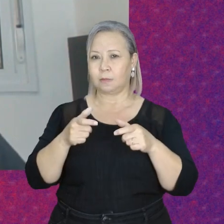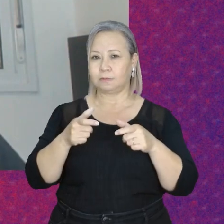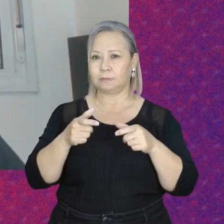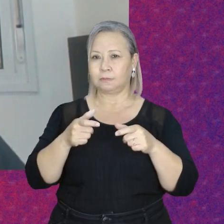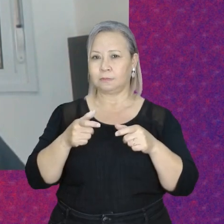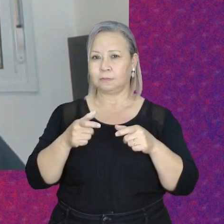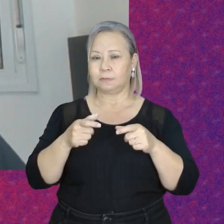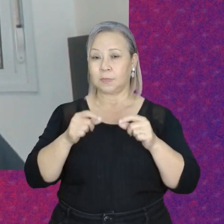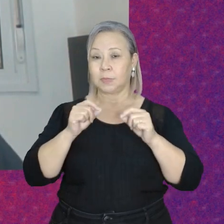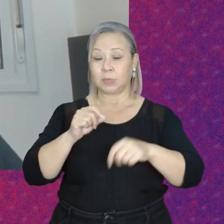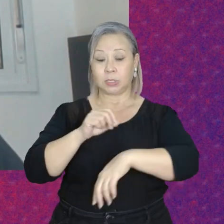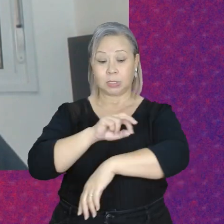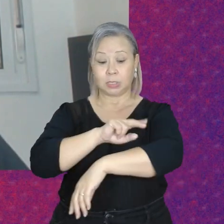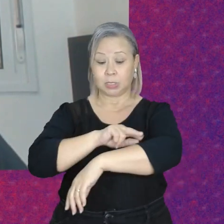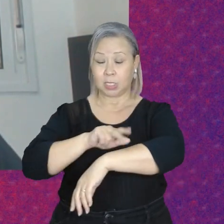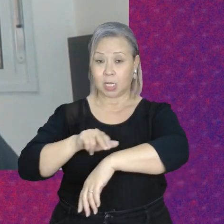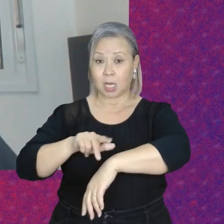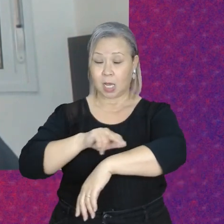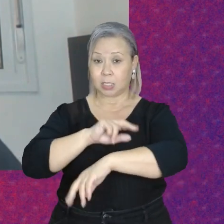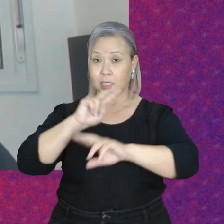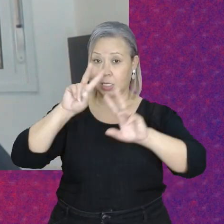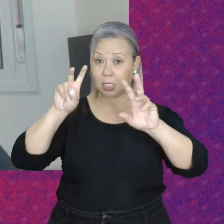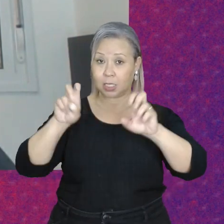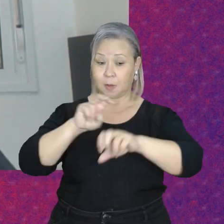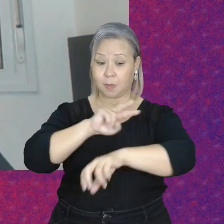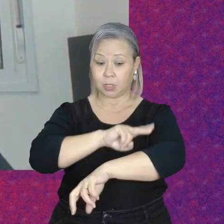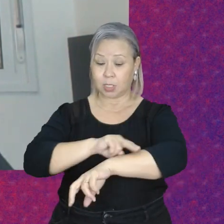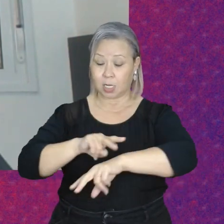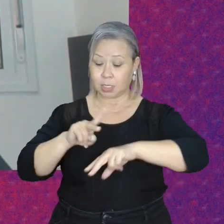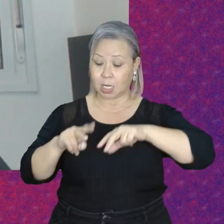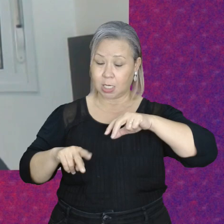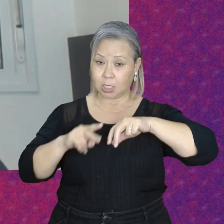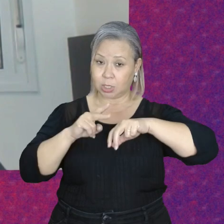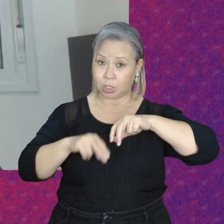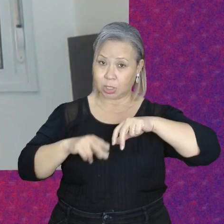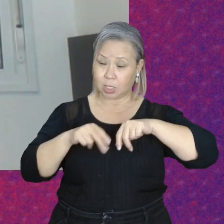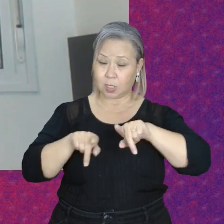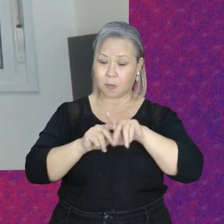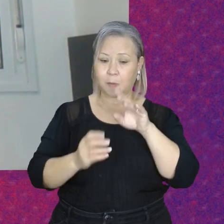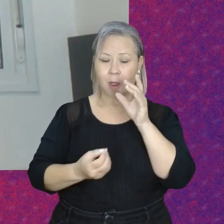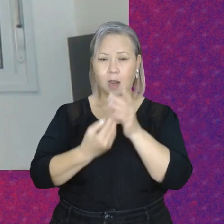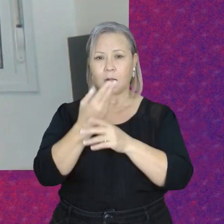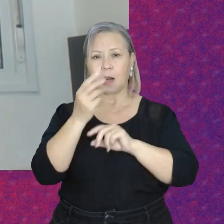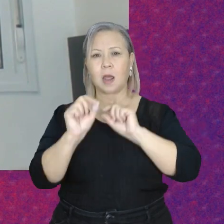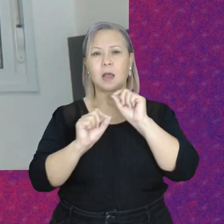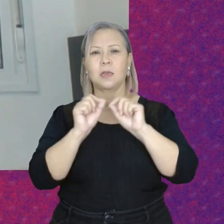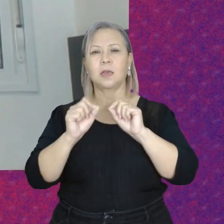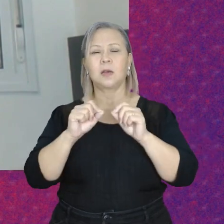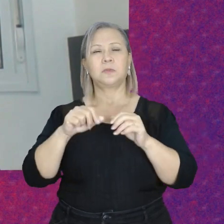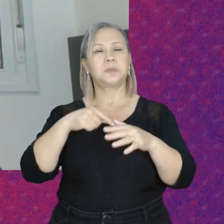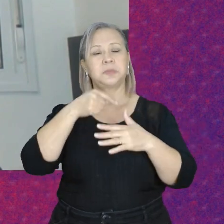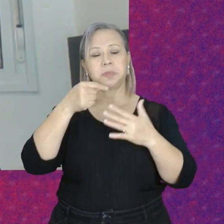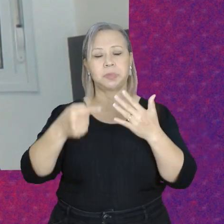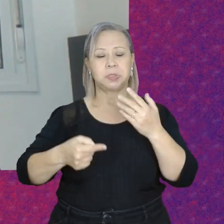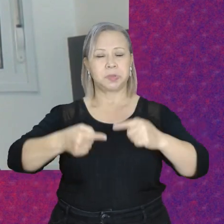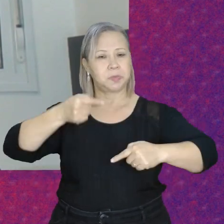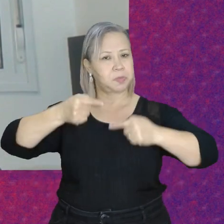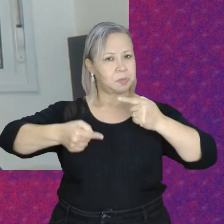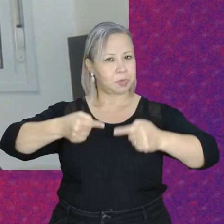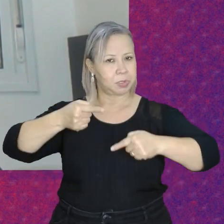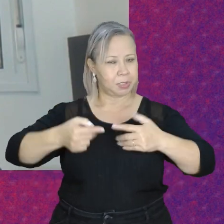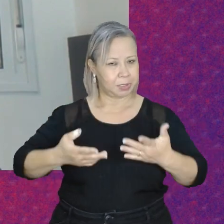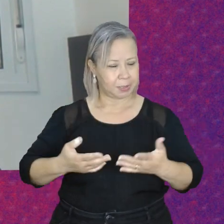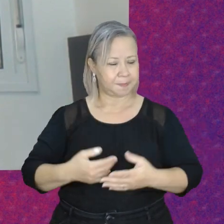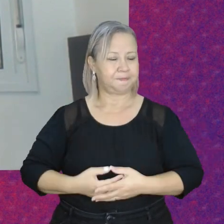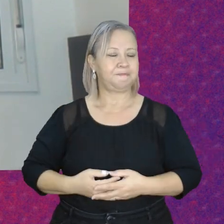de raça e gênero para a elaboração de determinadas políticas, né? E